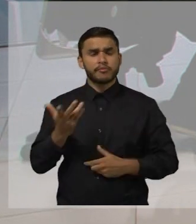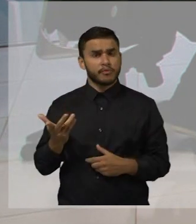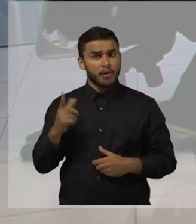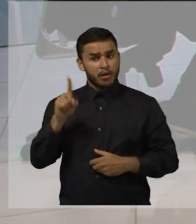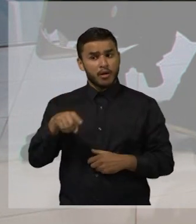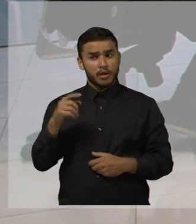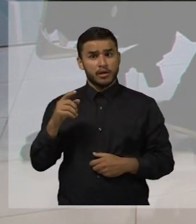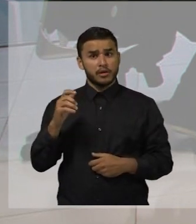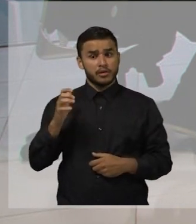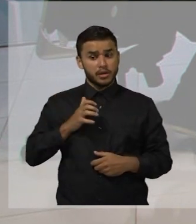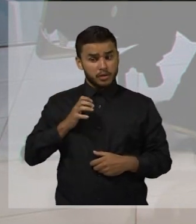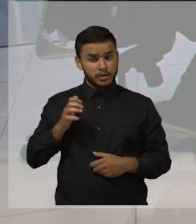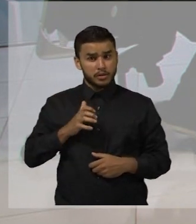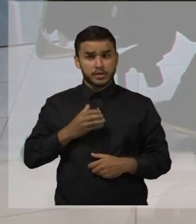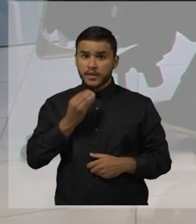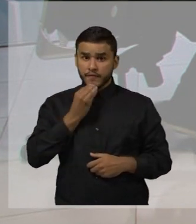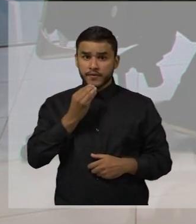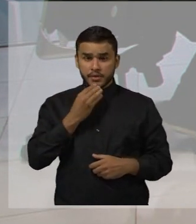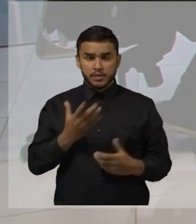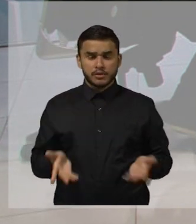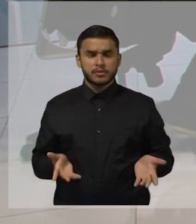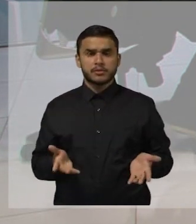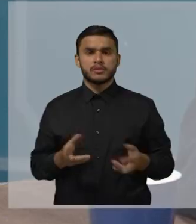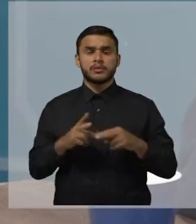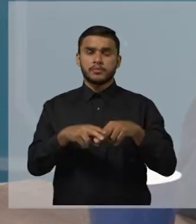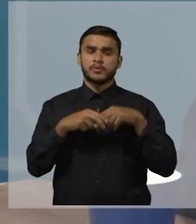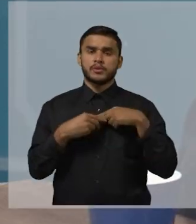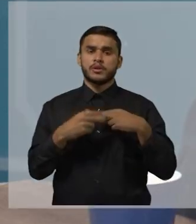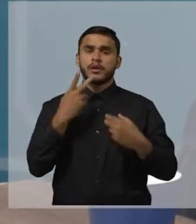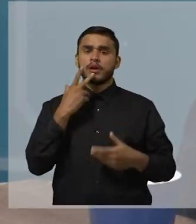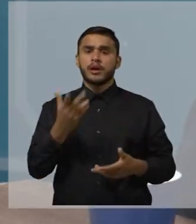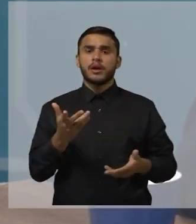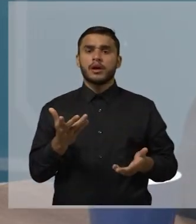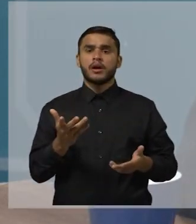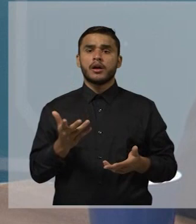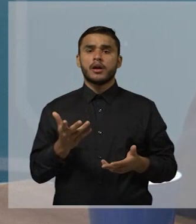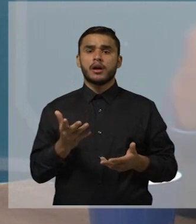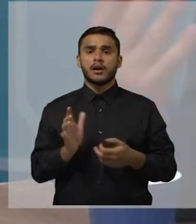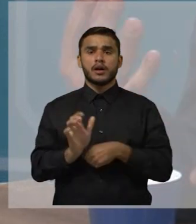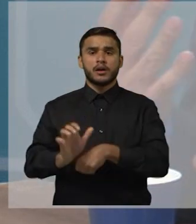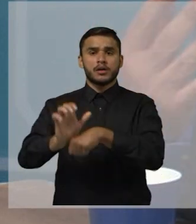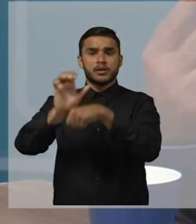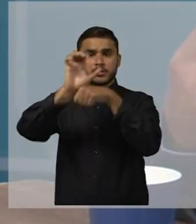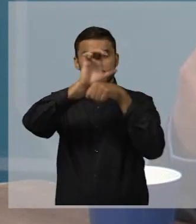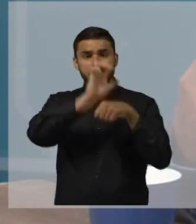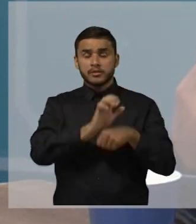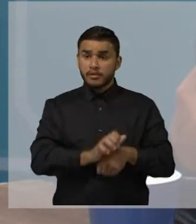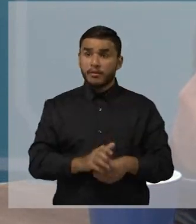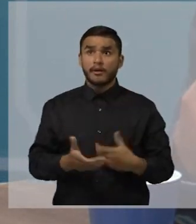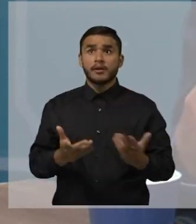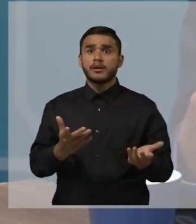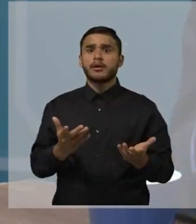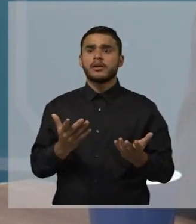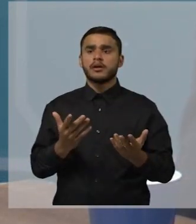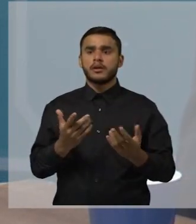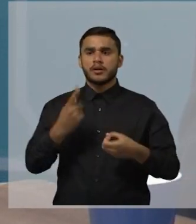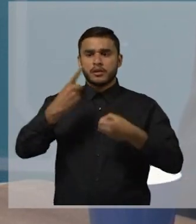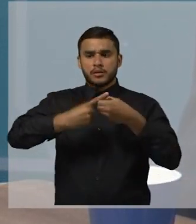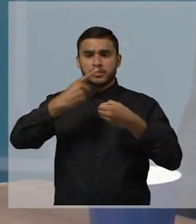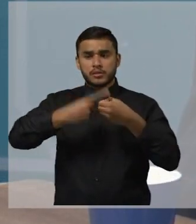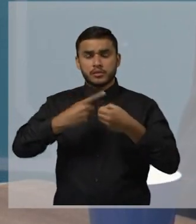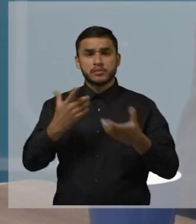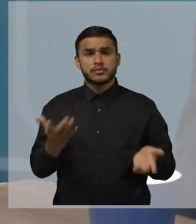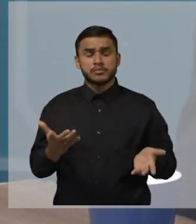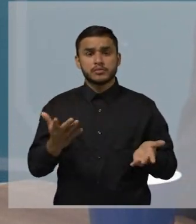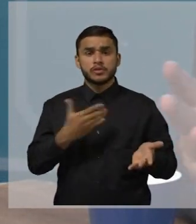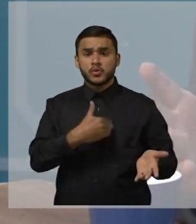estados estão submetidos hoje, imagina, o Estado é o ente, União, Estado e município, não tem outro ente